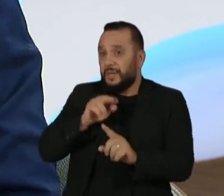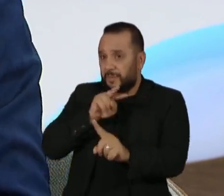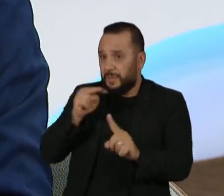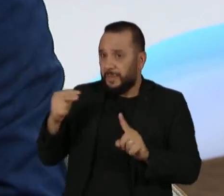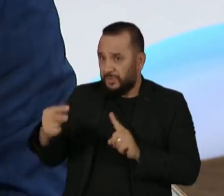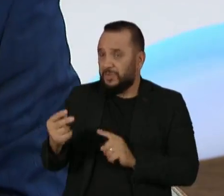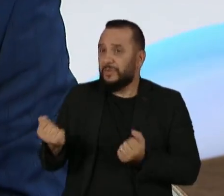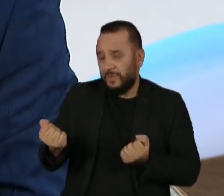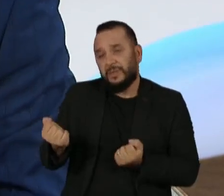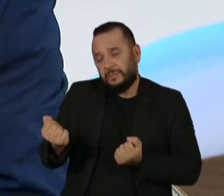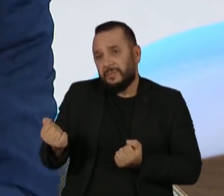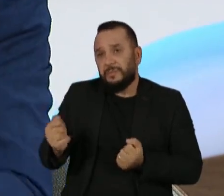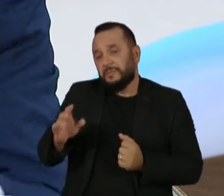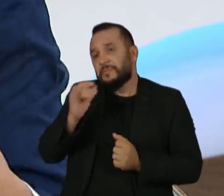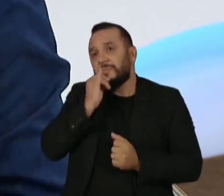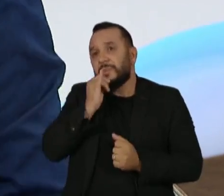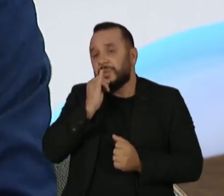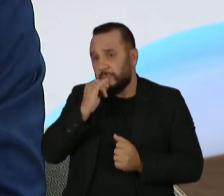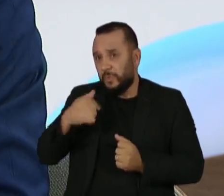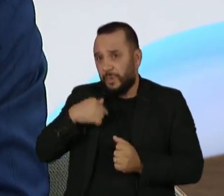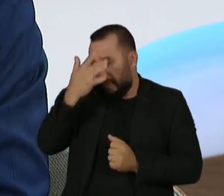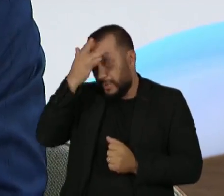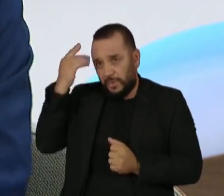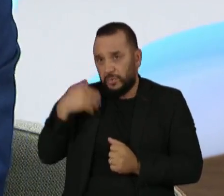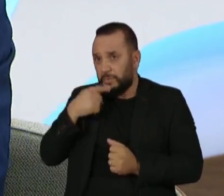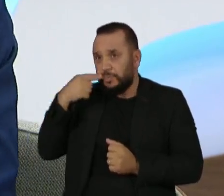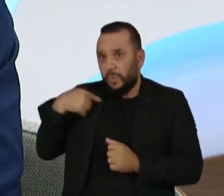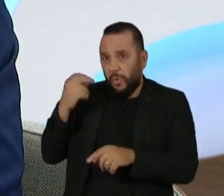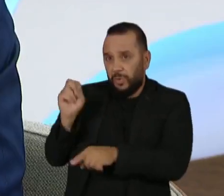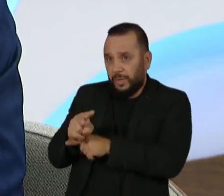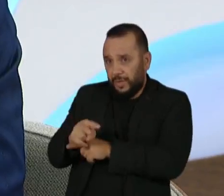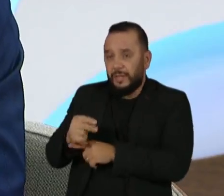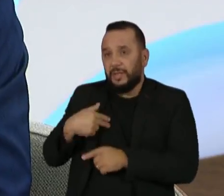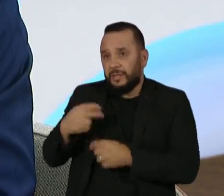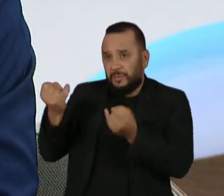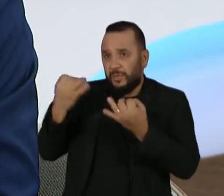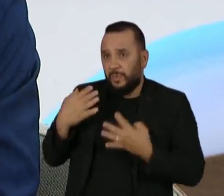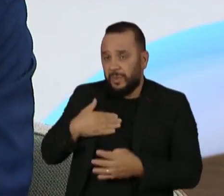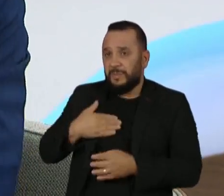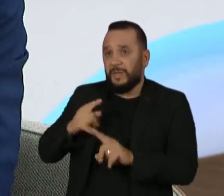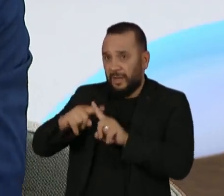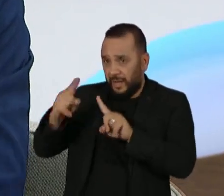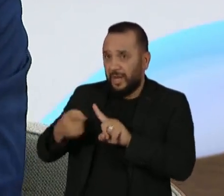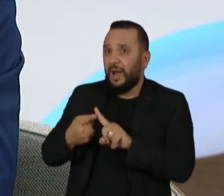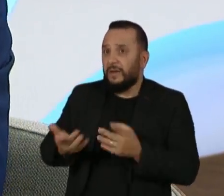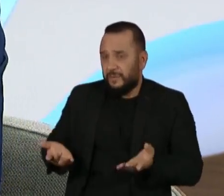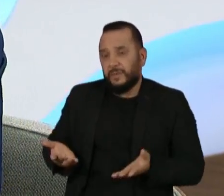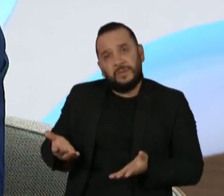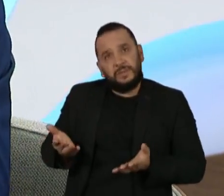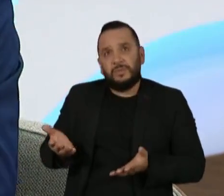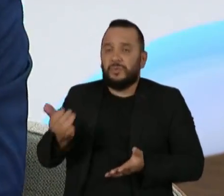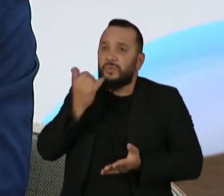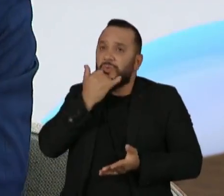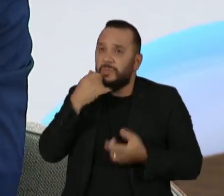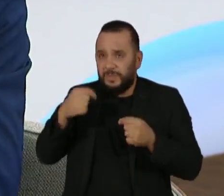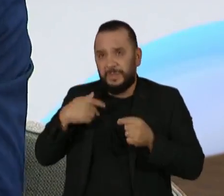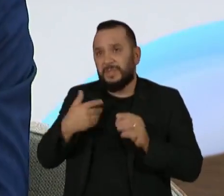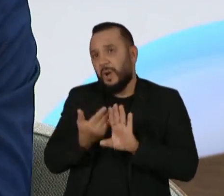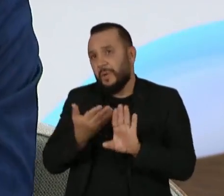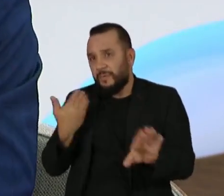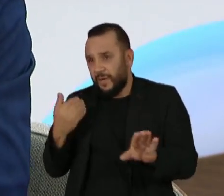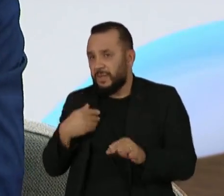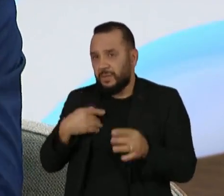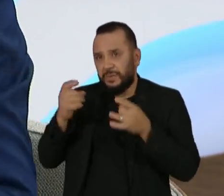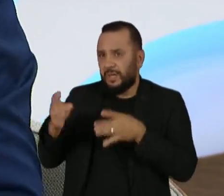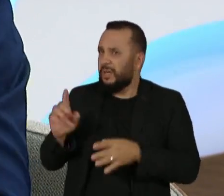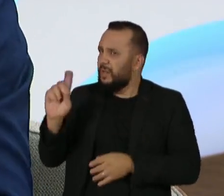honrar esse custo. Recentemente, uma pessoa contratada no âmbito do meu gabinete chegou para mim dizendo que estava grávida e dizendo, olha, se precisar eu me afasto, eu